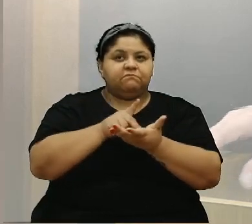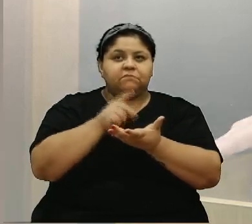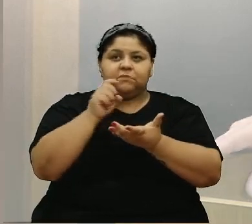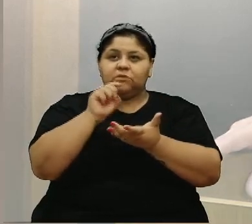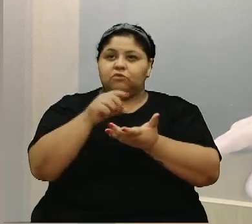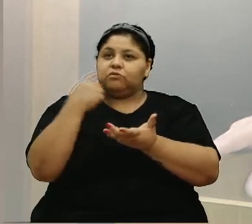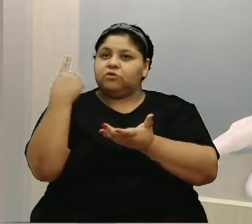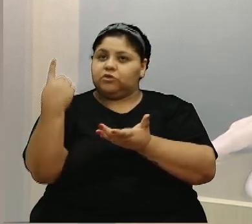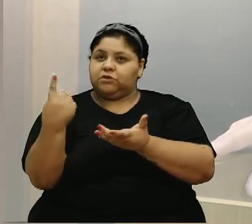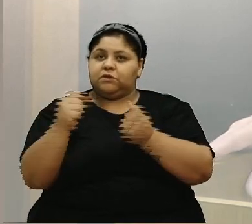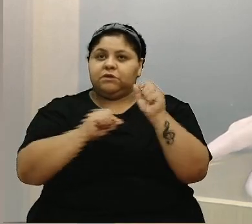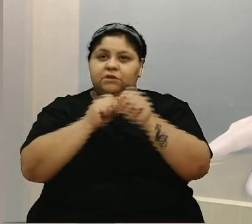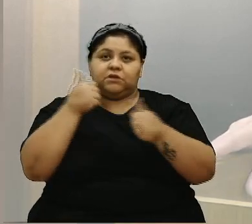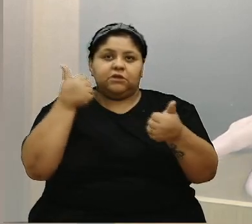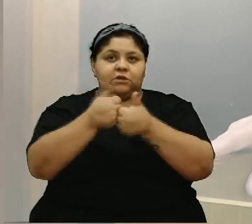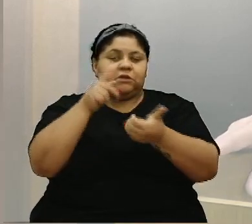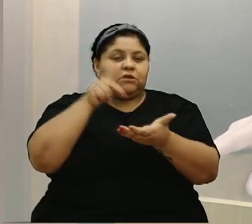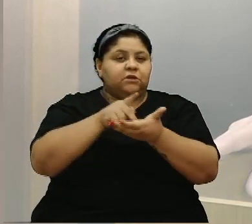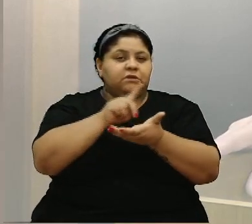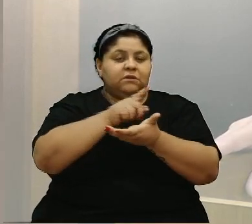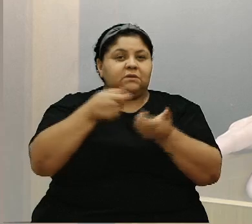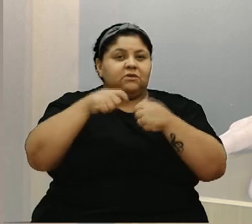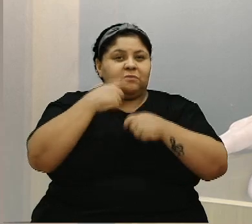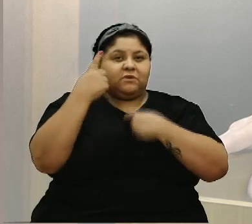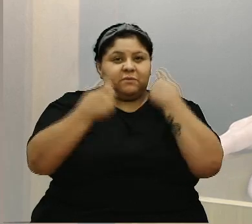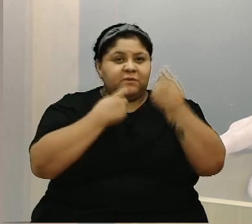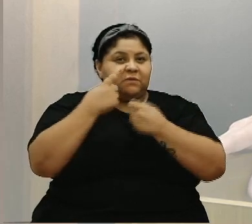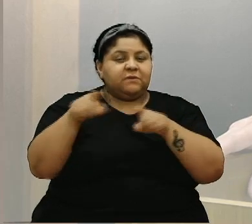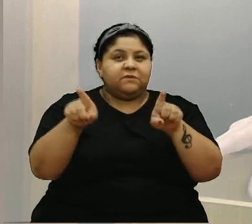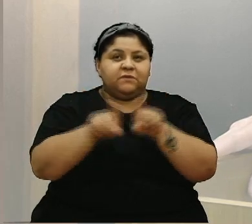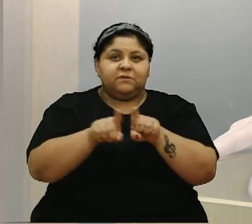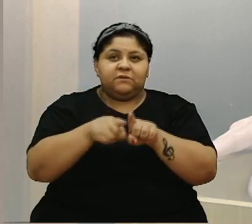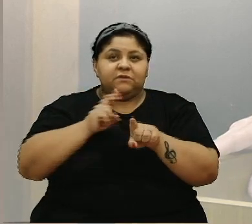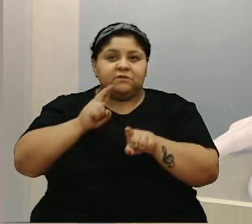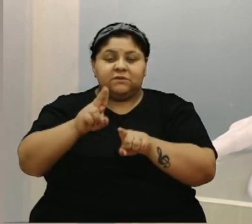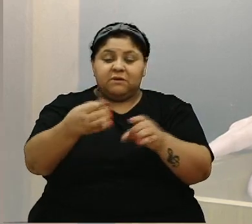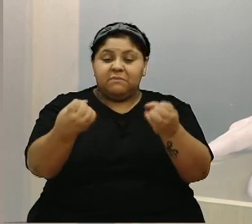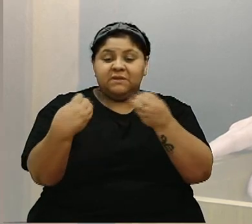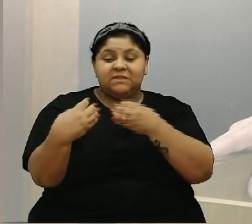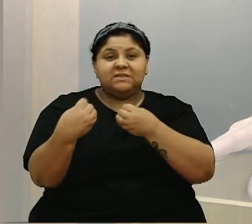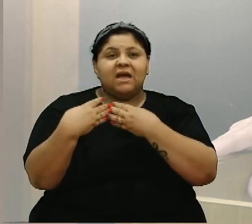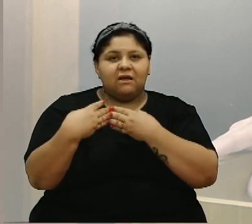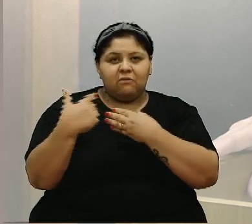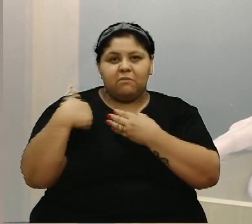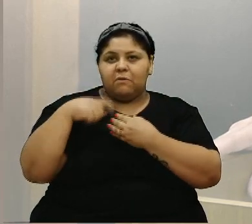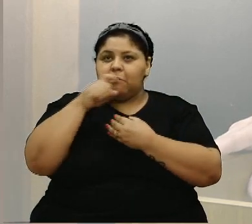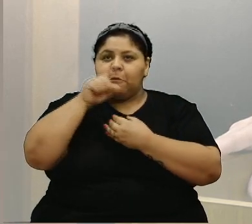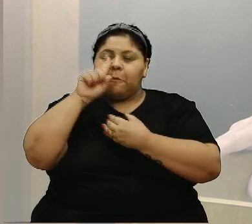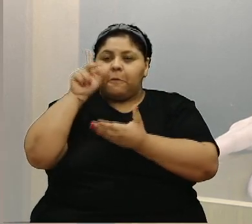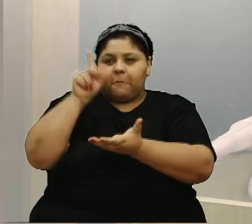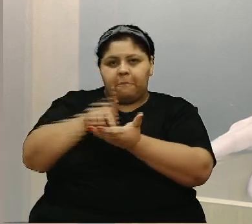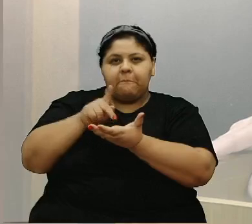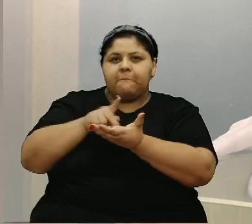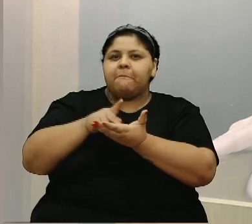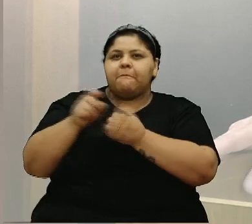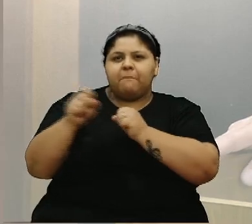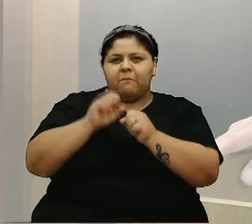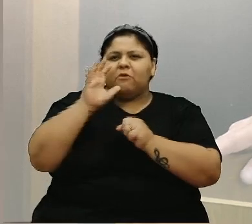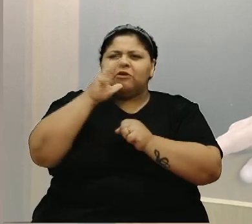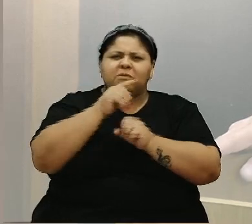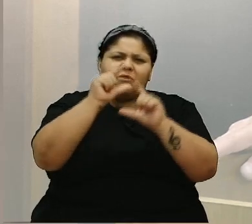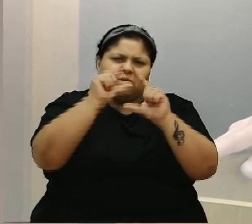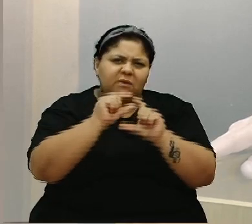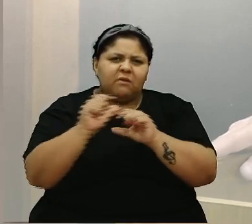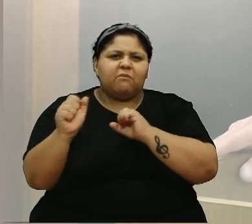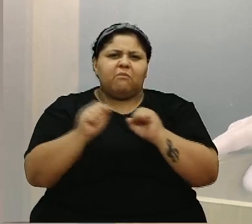Quem está do lado da verdade não precisa ter preocupação nenhuma. Eu sempre falei isso e sempre me ensinaram isso. E a verdade vem. Ela pode demorar um pouquinho, ela